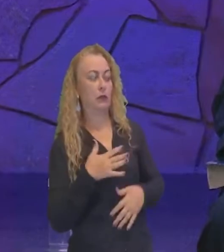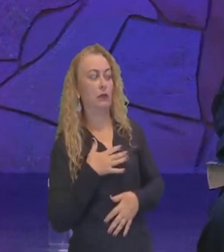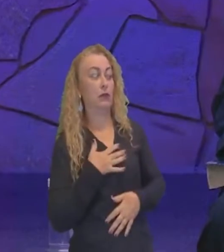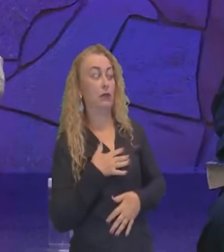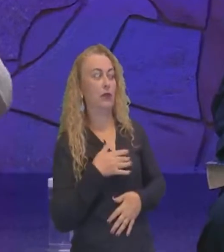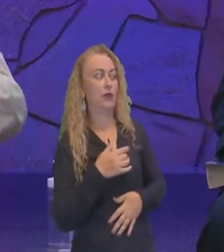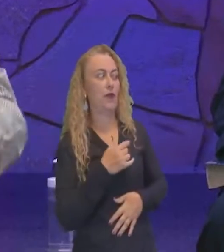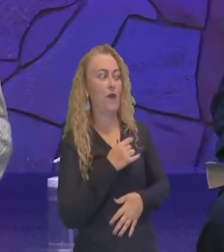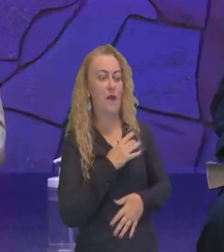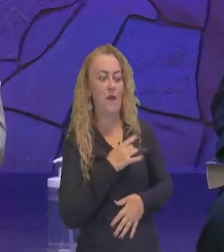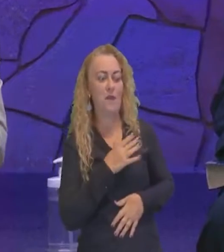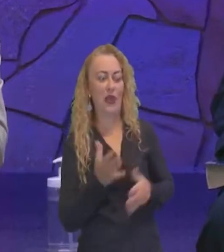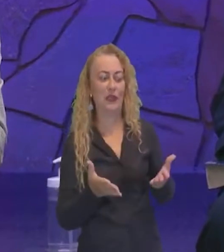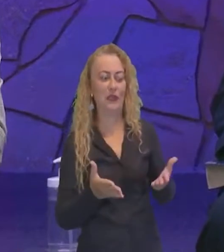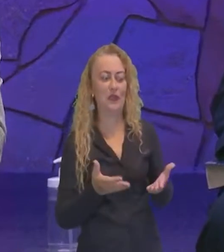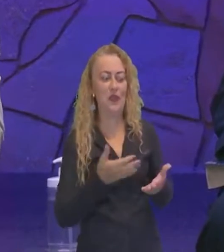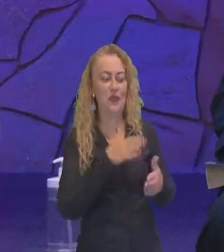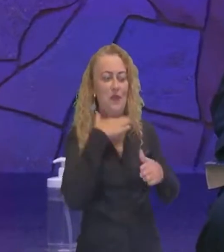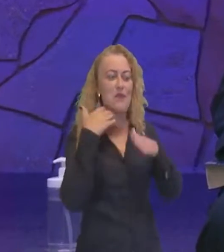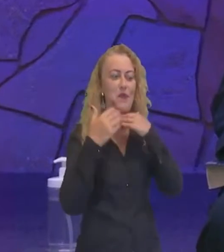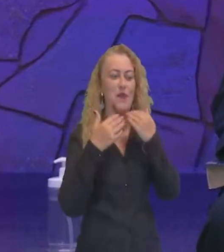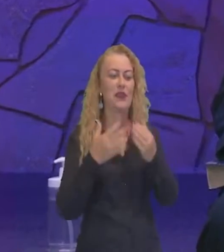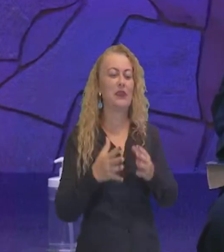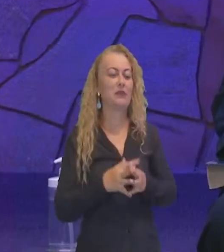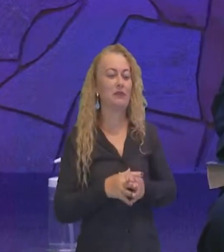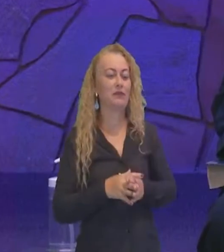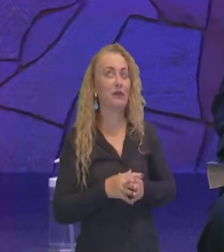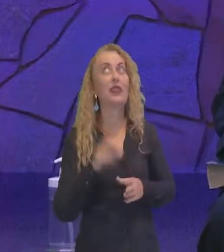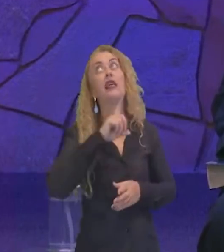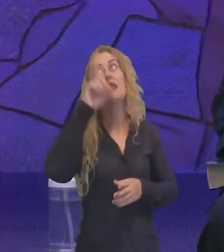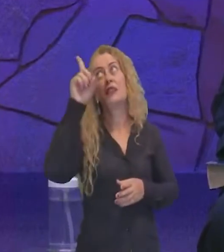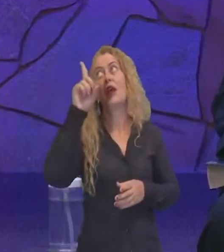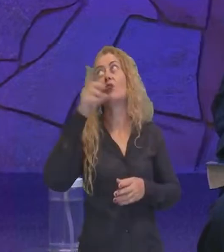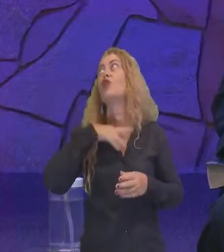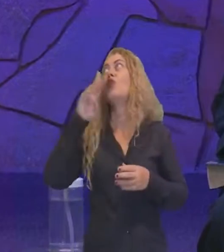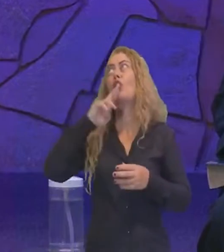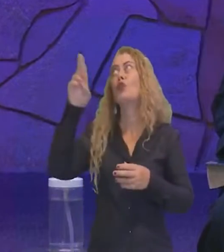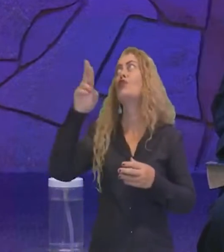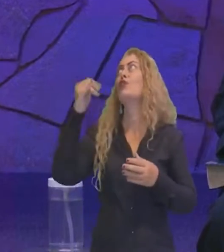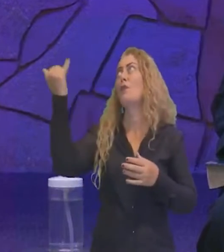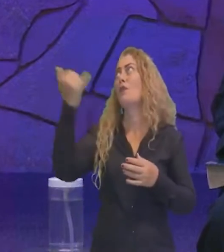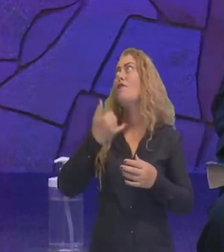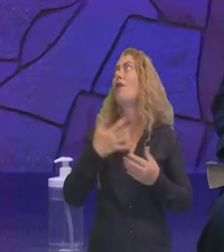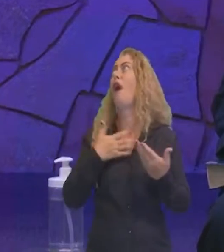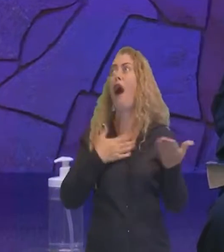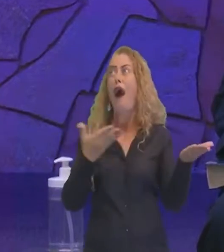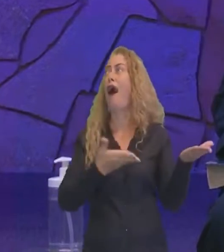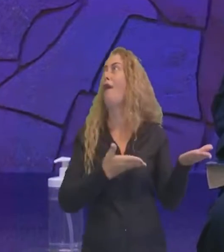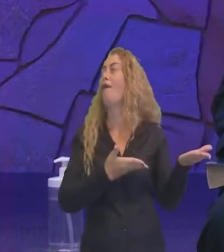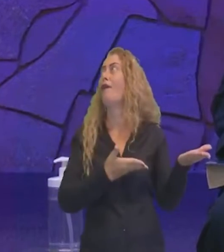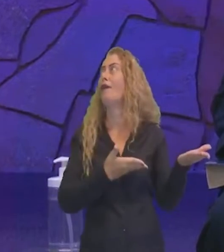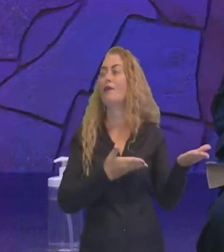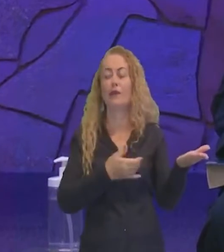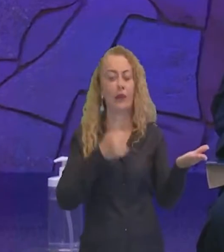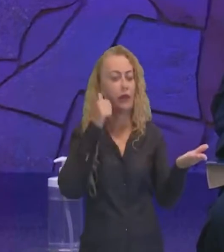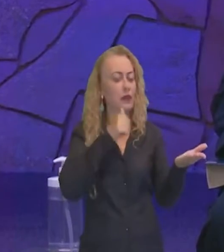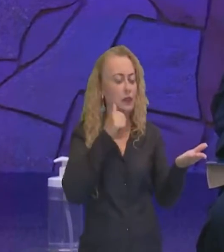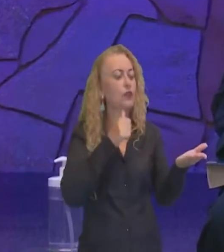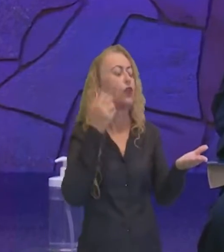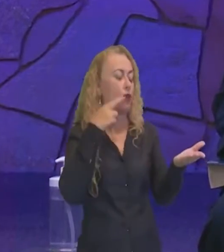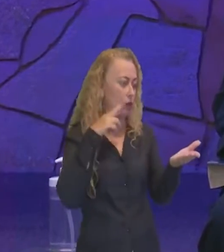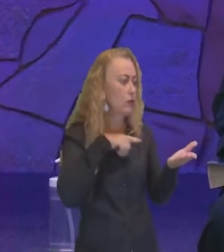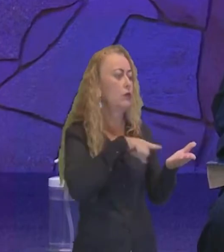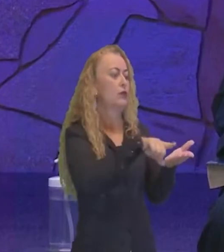cardíaca. Eu não sabia de nenhum desses problemas. E aí eu disse: Deus, o Senhor falou e está falado. E o que aconteceu? Ela